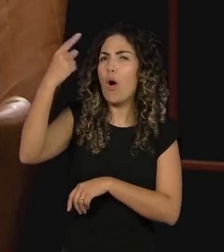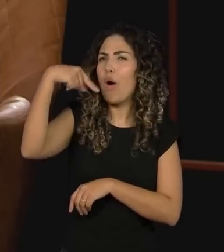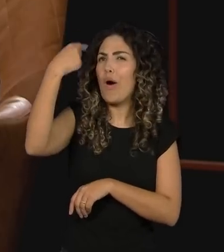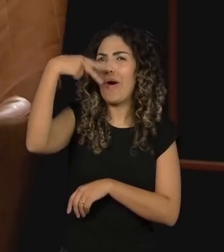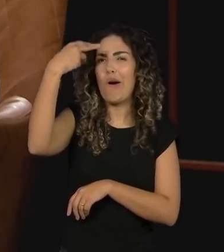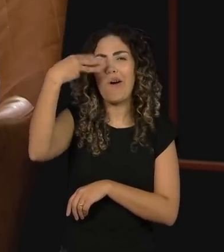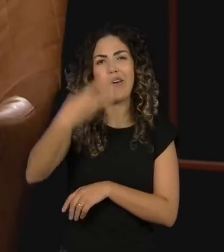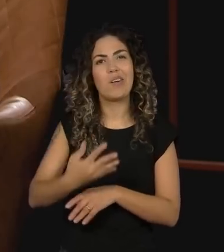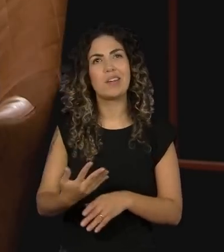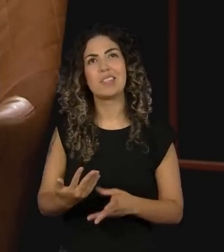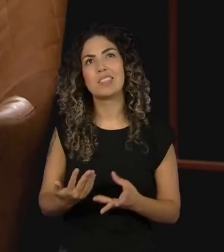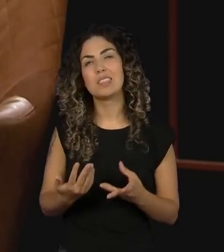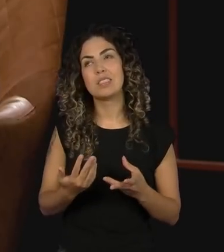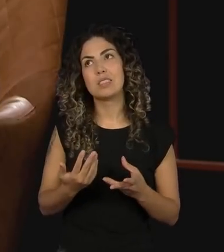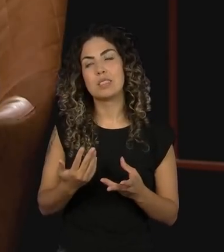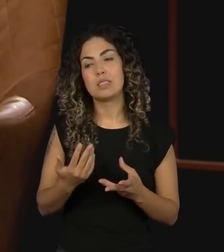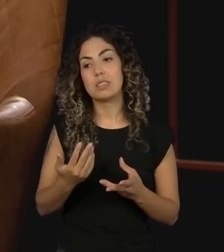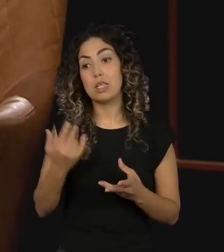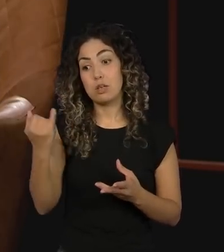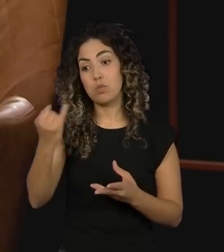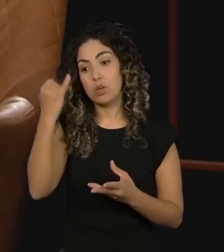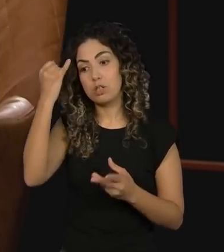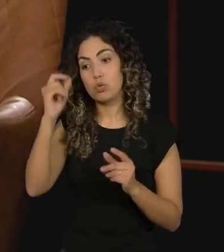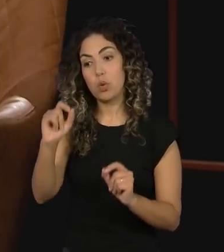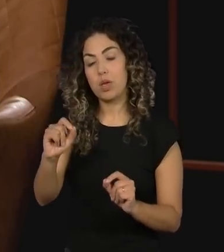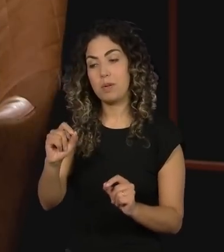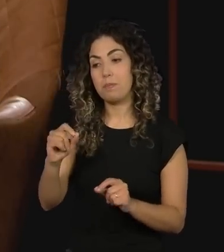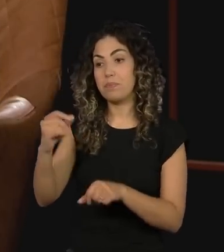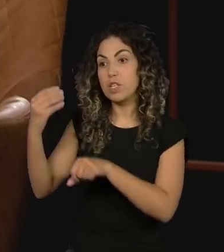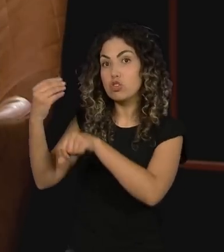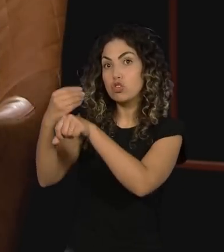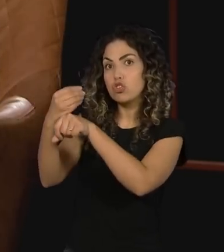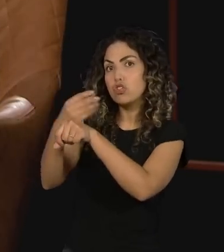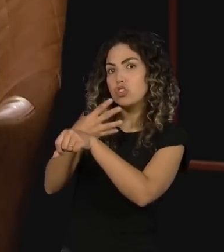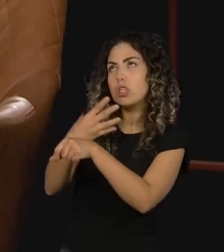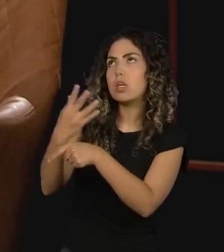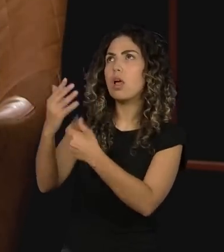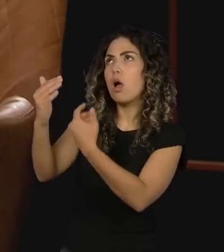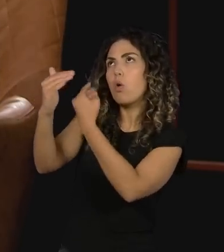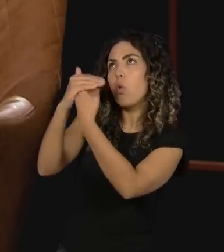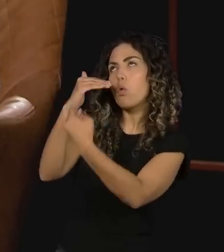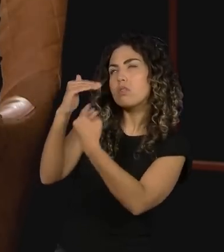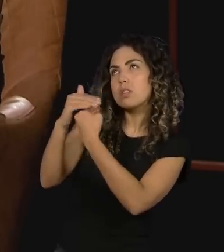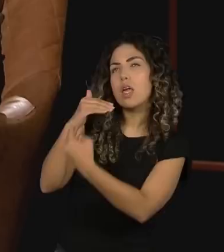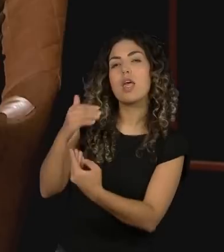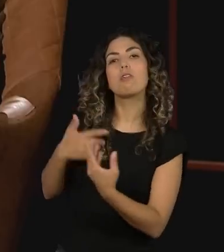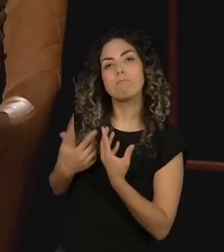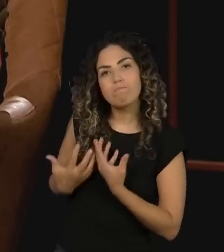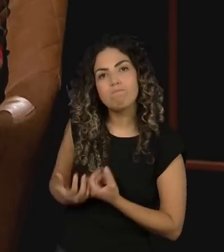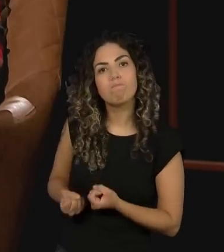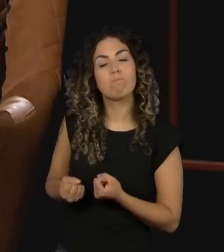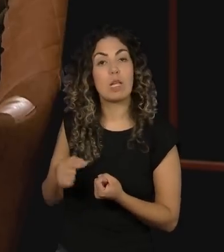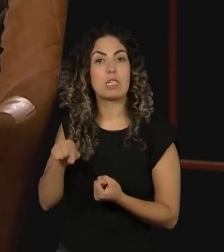é receber as grandes dicas, os conselhos e